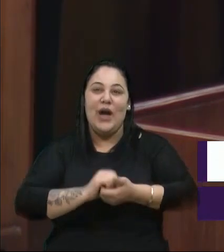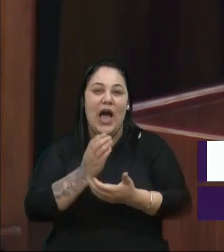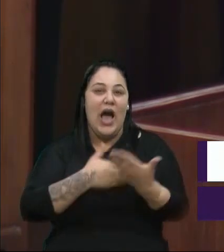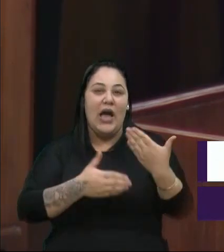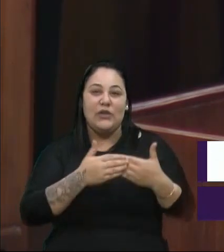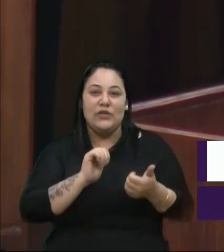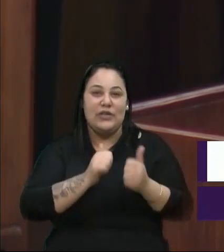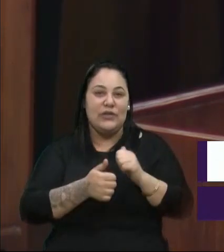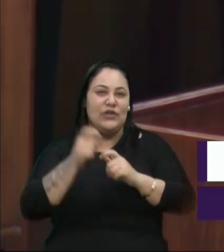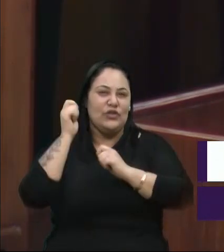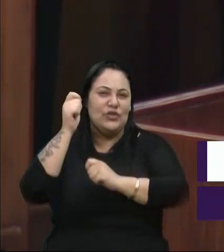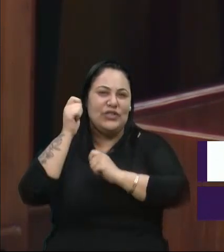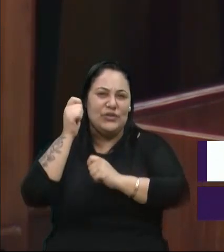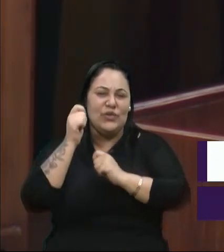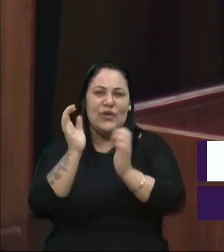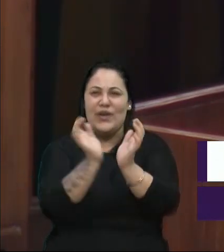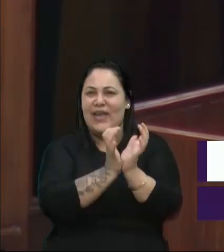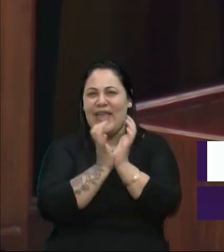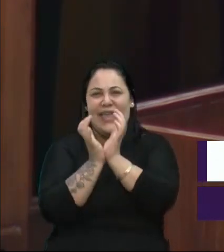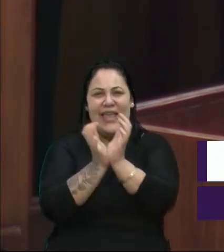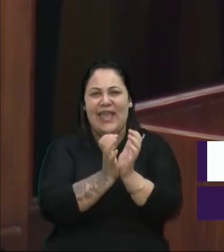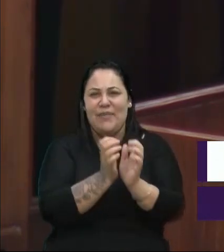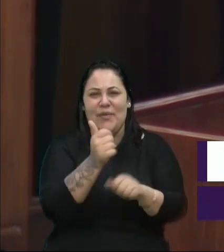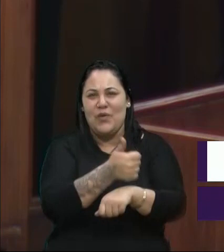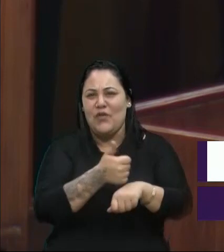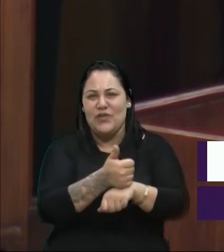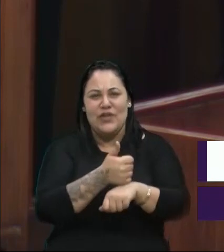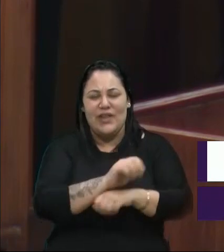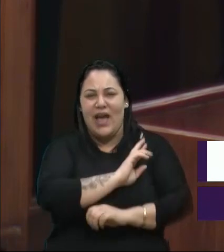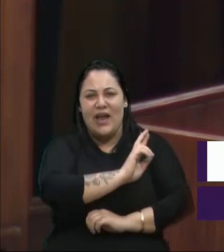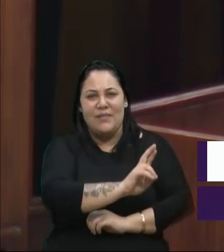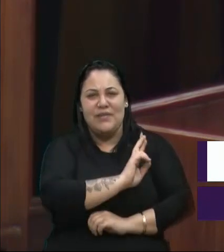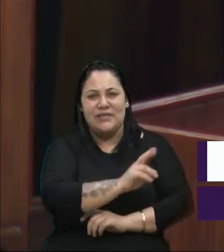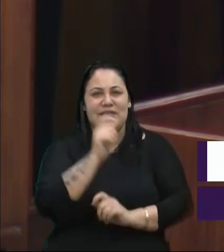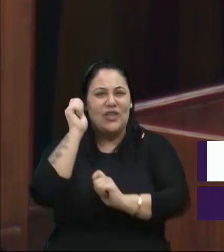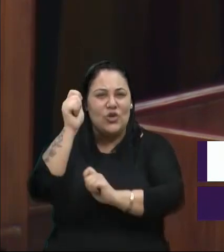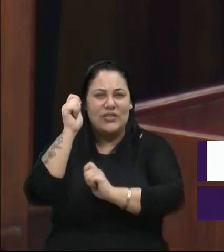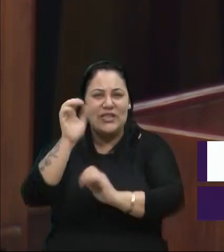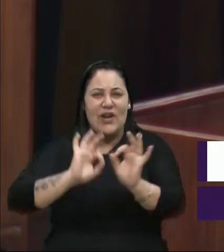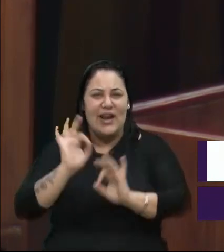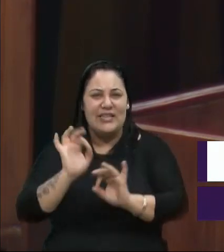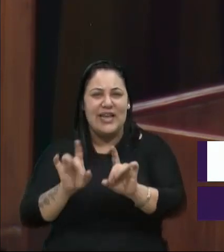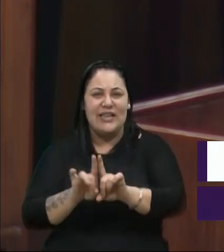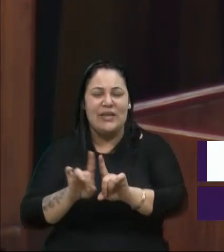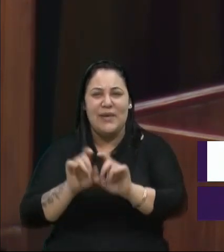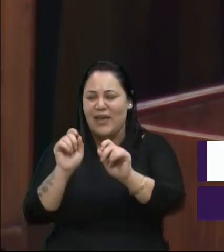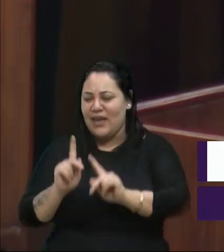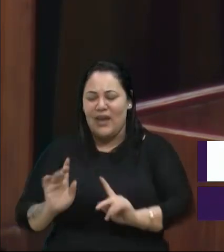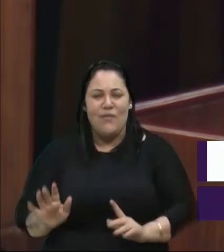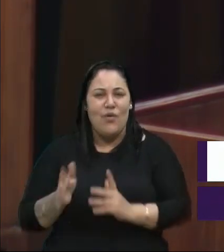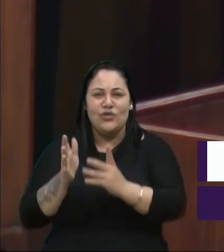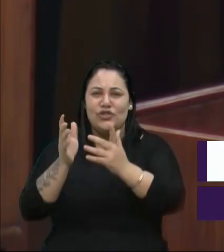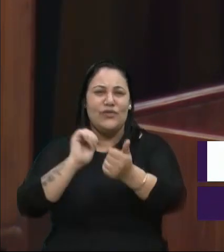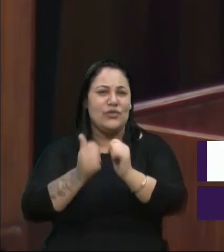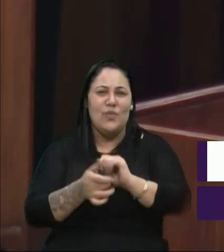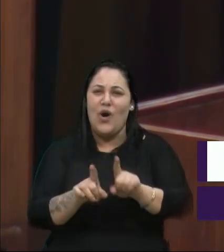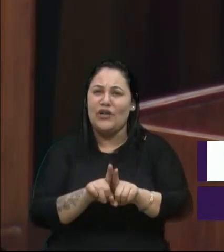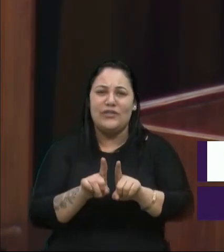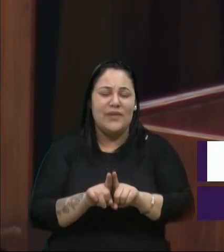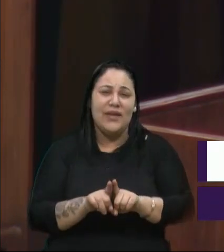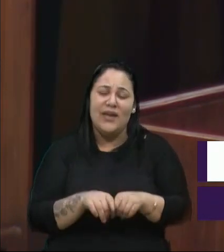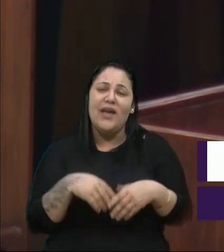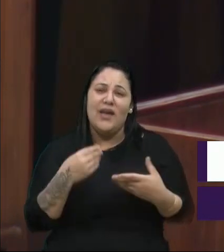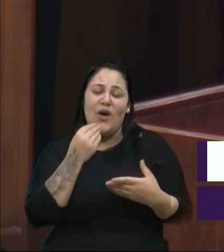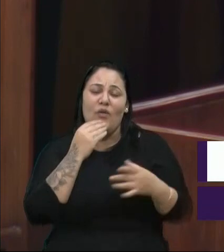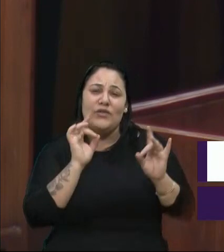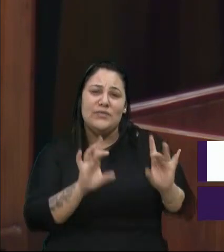torcedores, torcedoras, dirigentes, representantes das torcidas organizadas, incentivadores de esporte e, em especial, né,